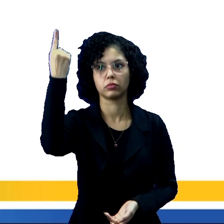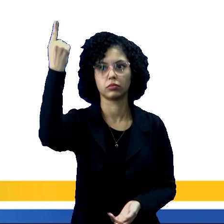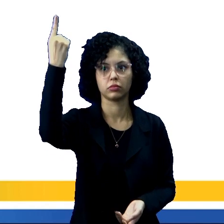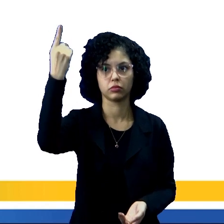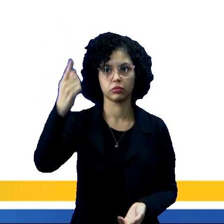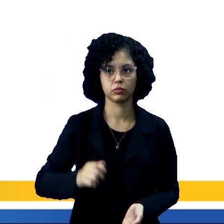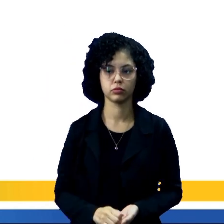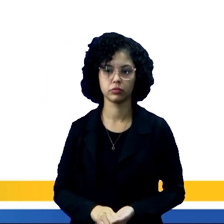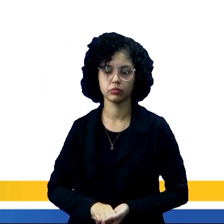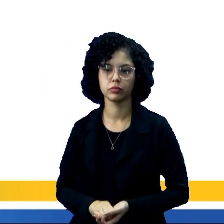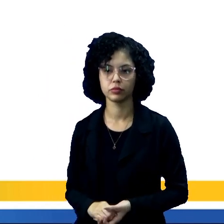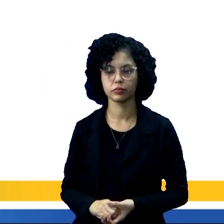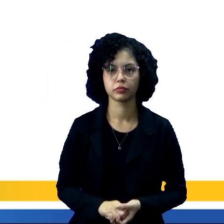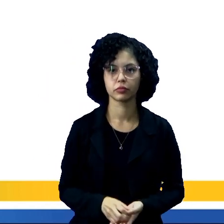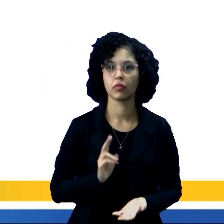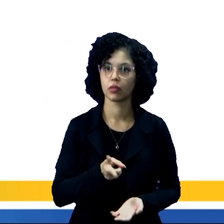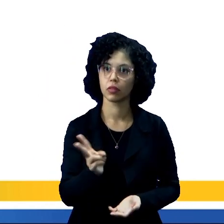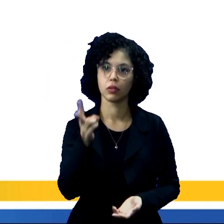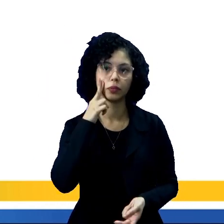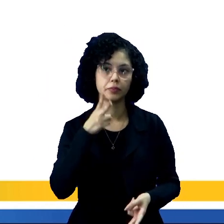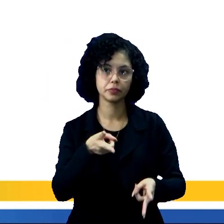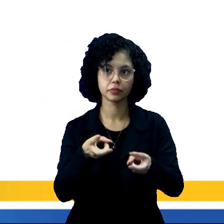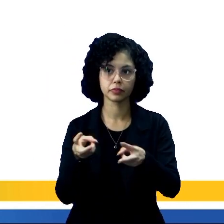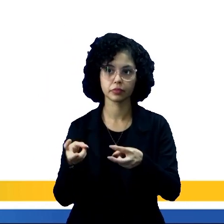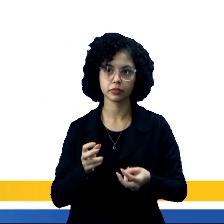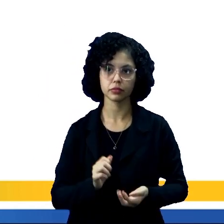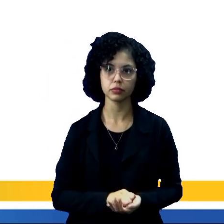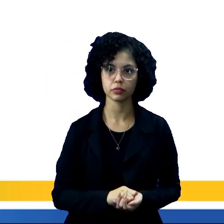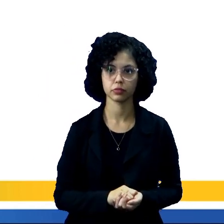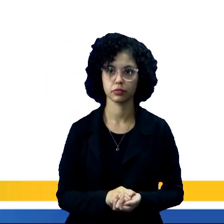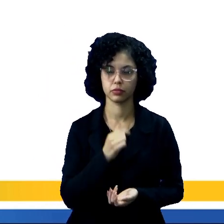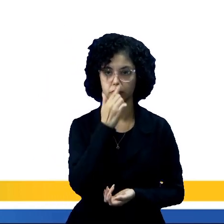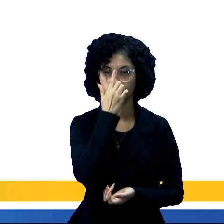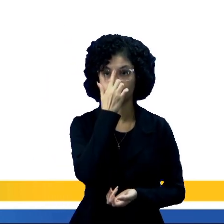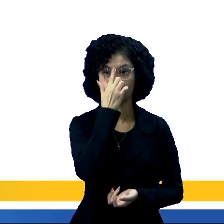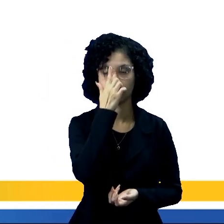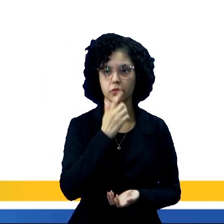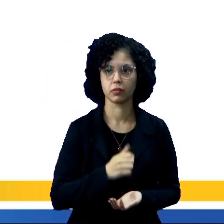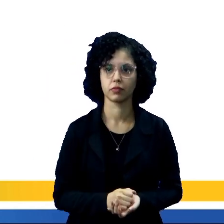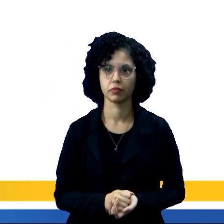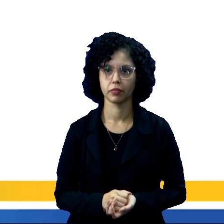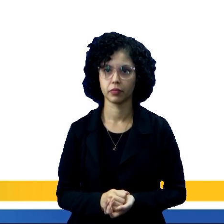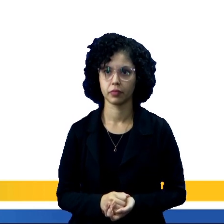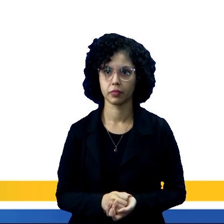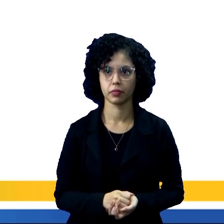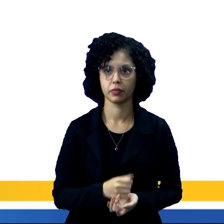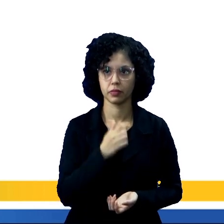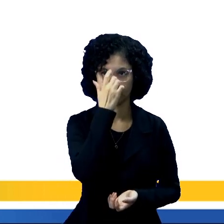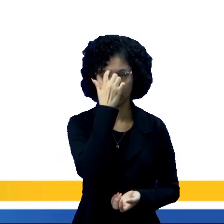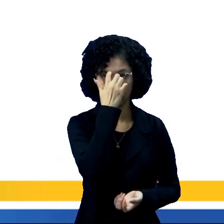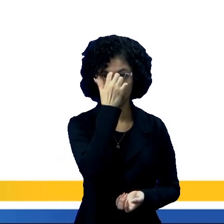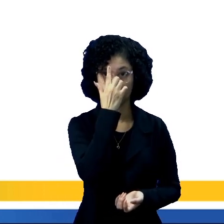a altura. Então, continue observando, nós estamos falando aí só das fórmulas.